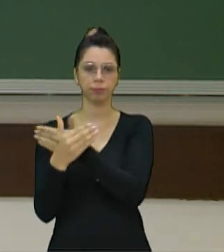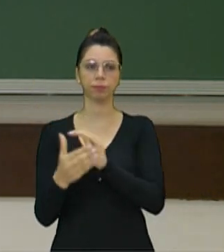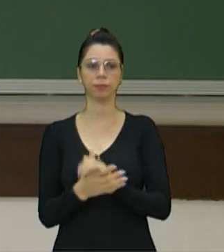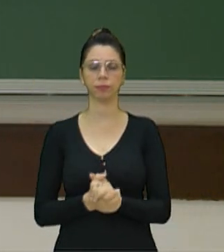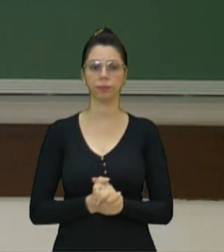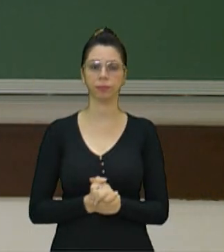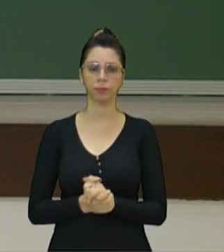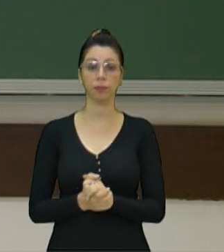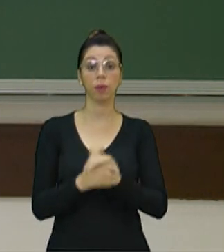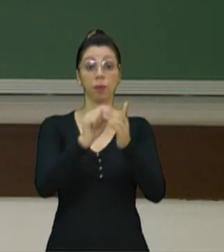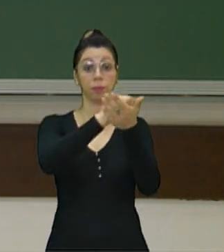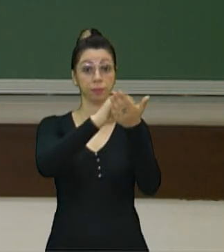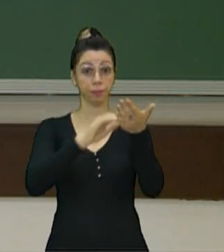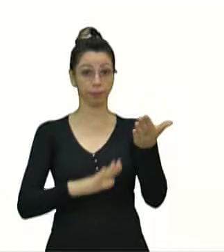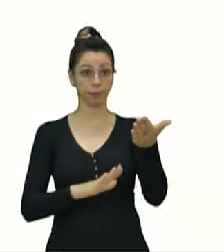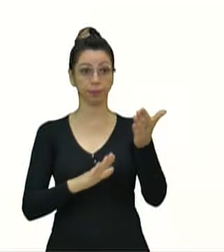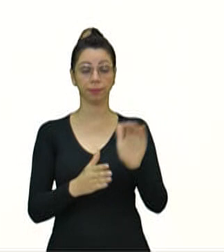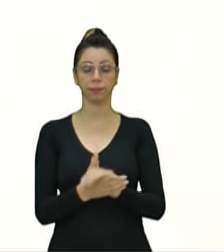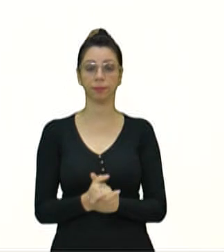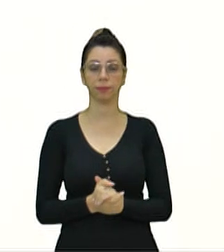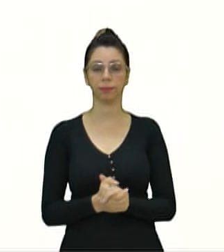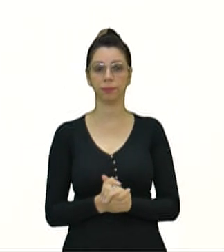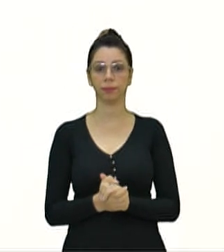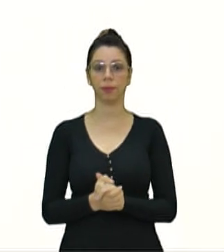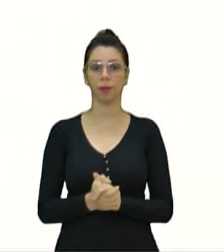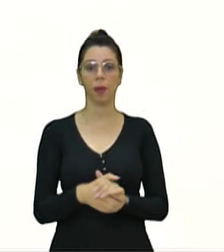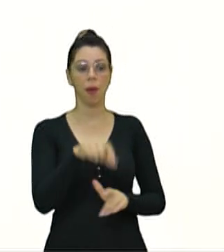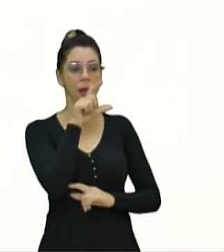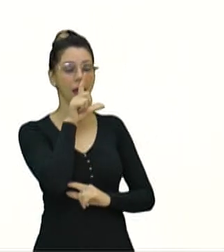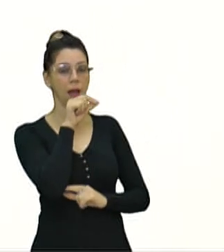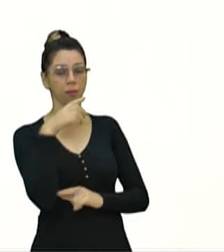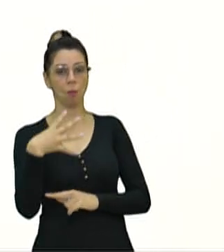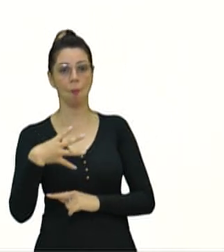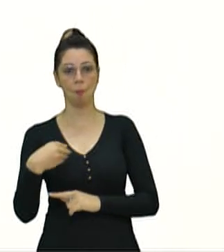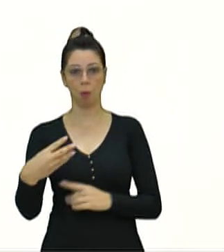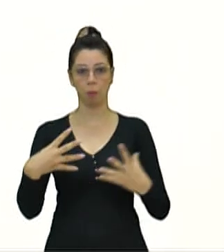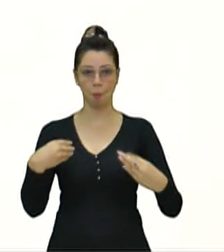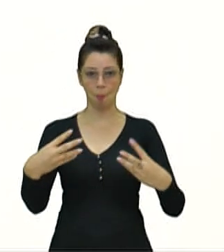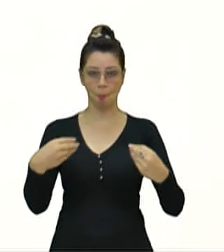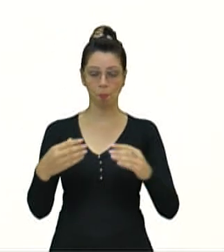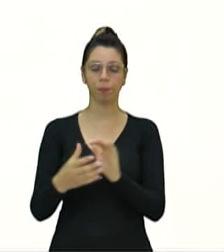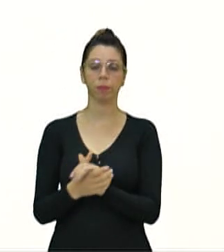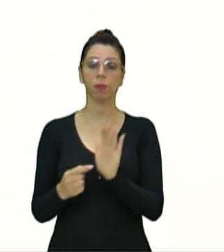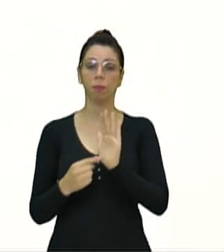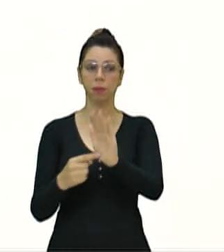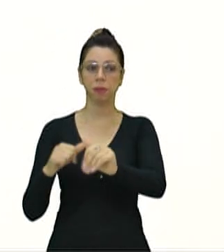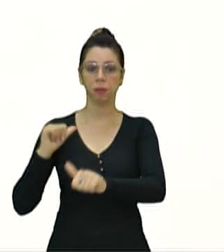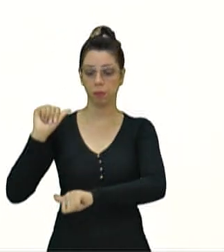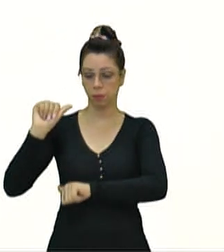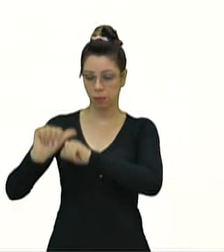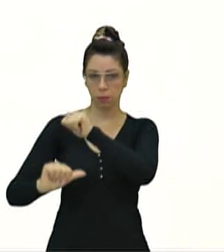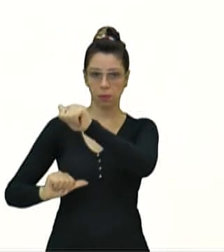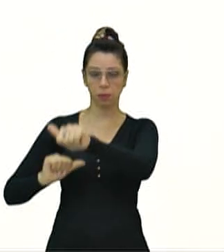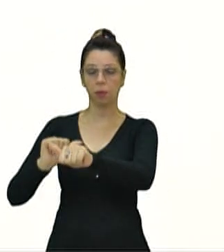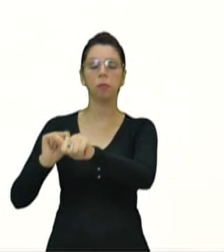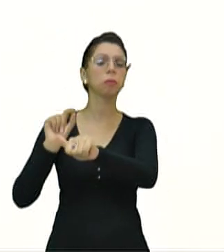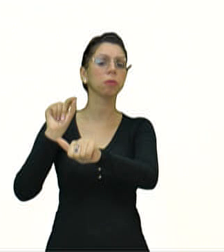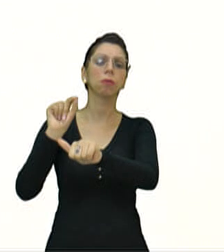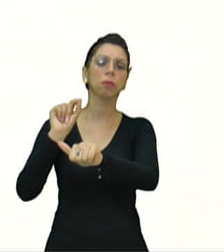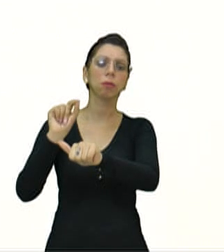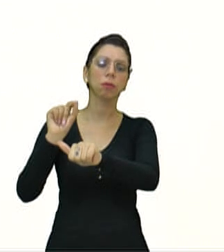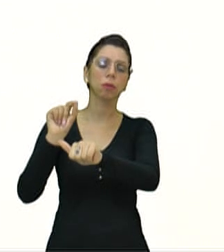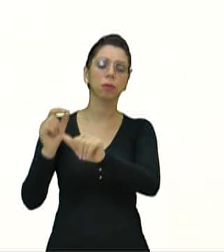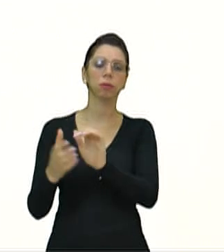bem. Exercício. Aves e mamíferos apresentam um desenvolvimento, aqui tem um espacinho, pois